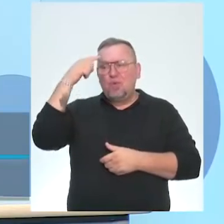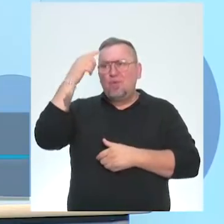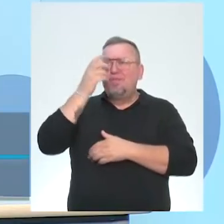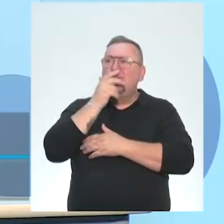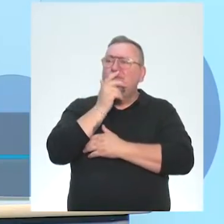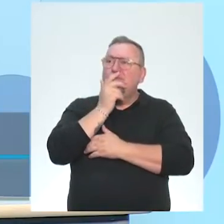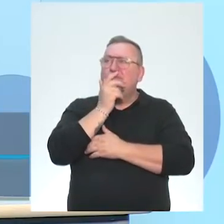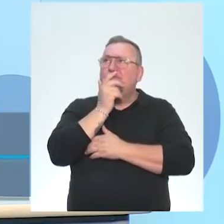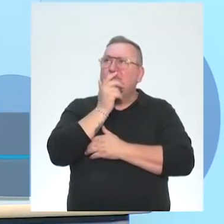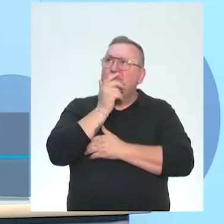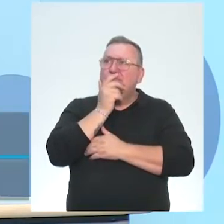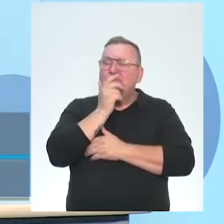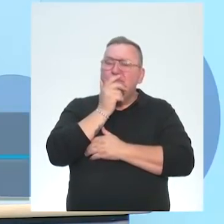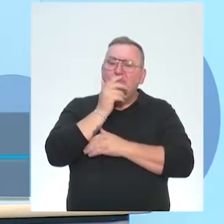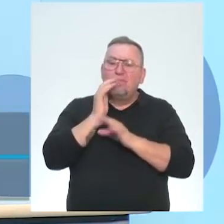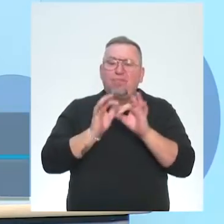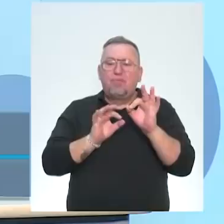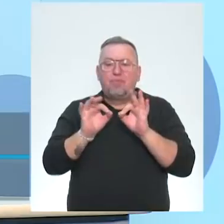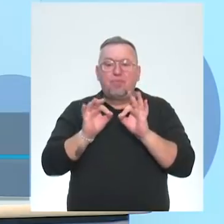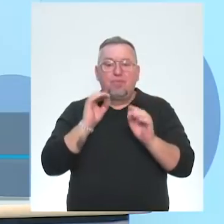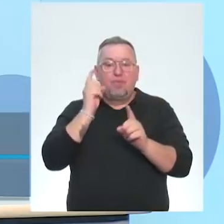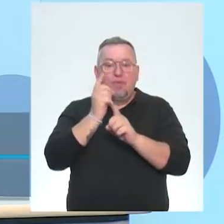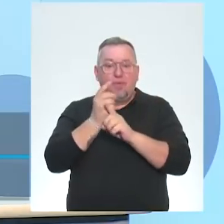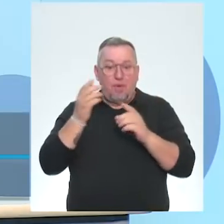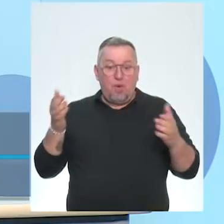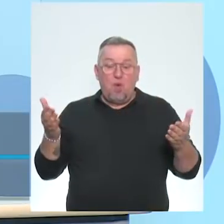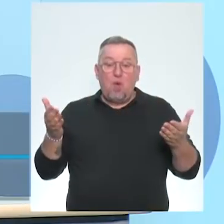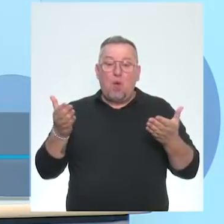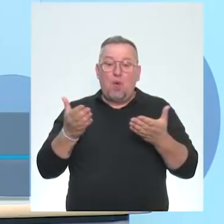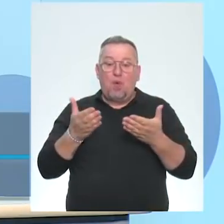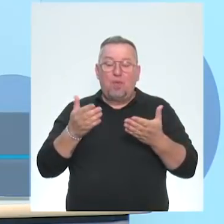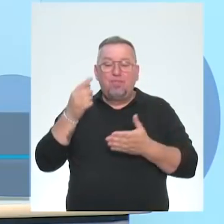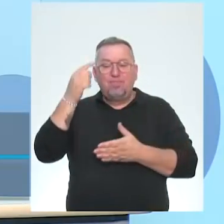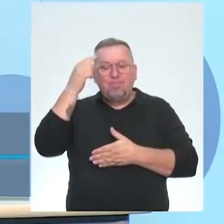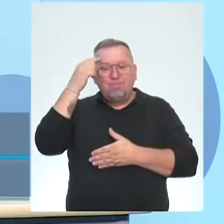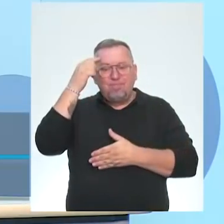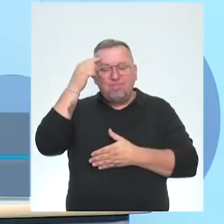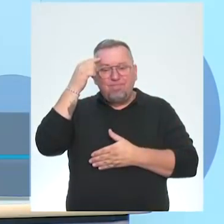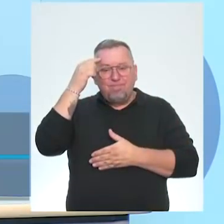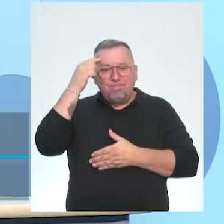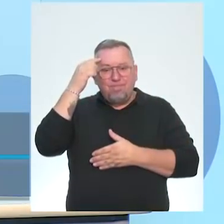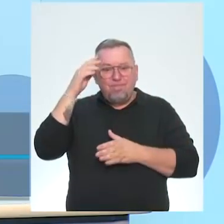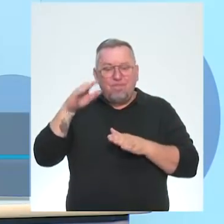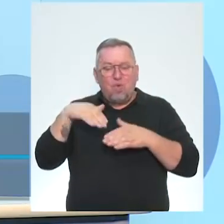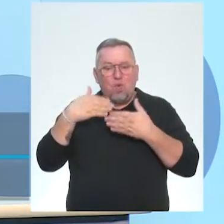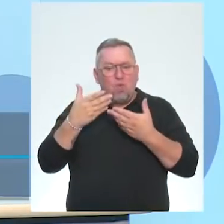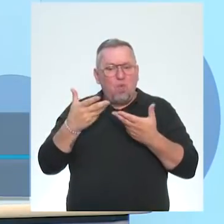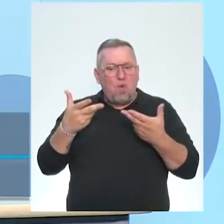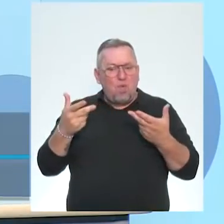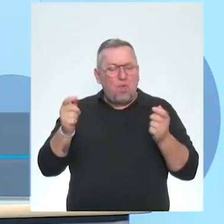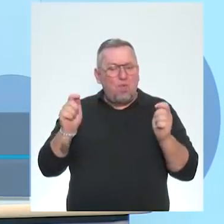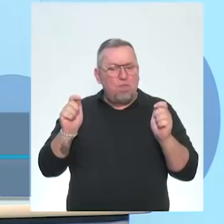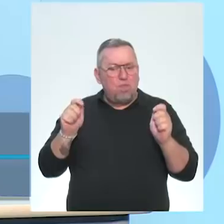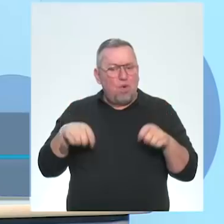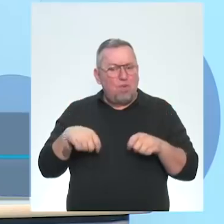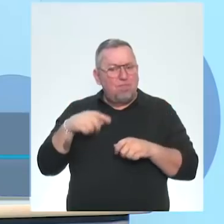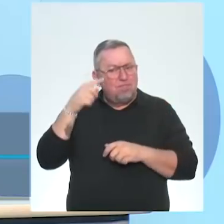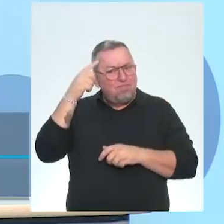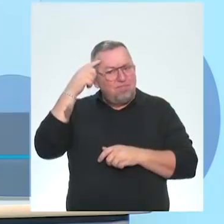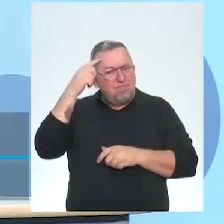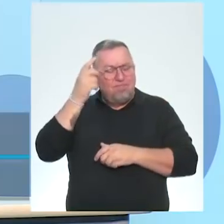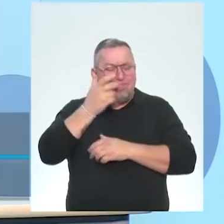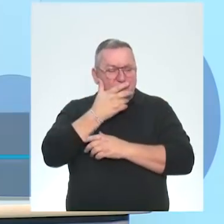Isso conta muito do professor Anderson, porque significa que um dos principais valores, digamos assim, uma coisa que o professor Anderson